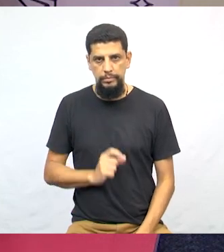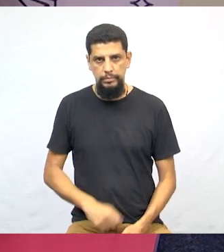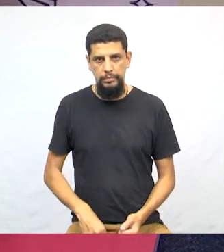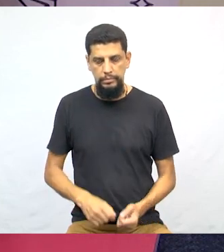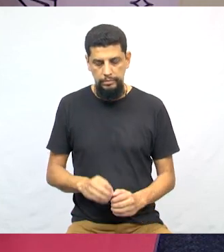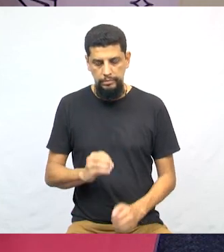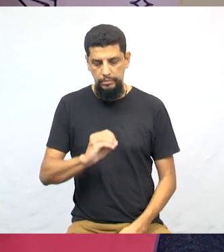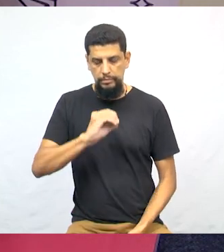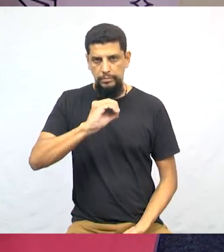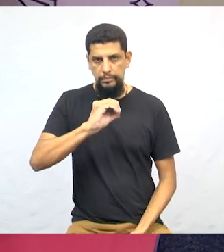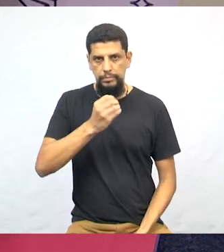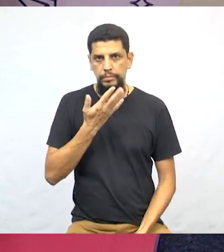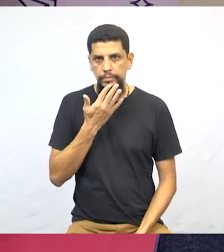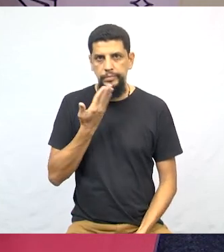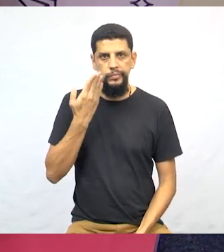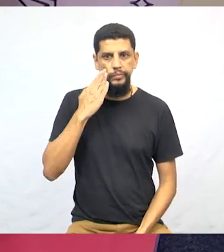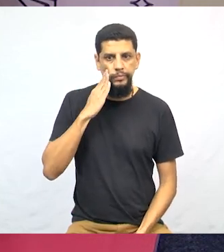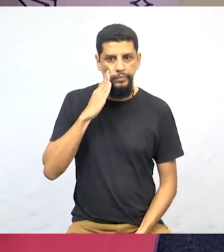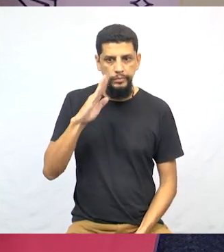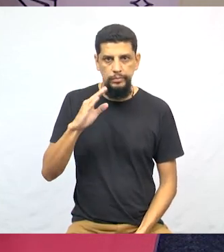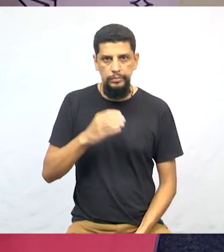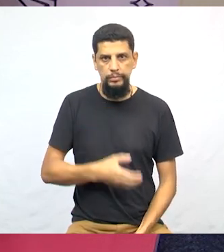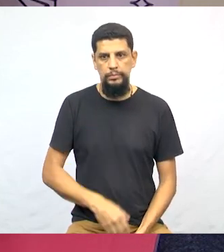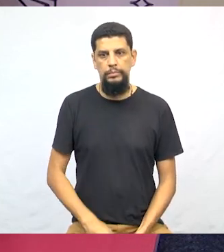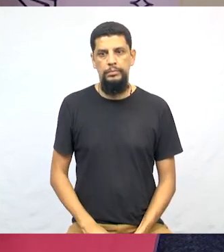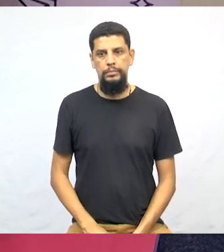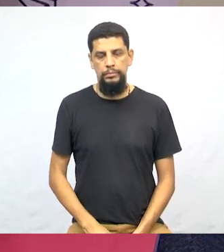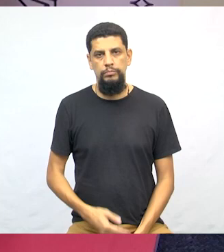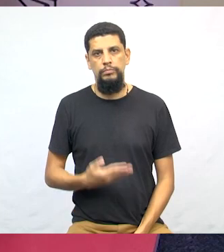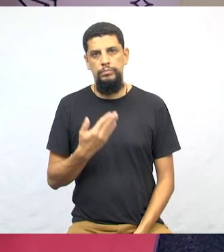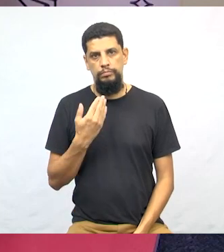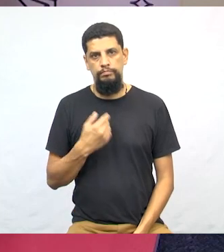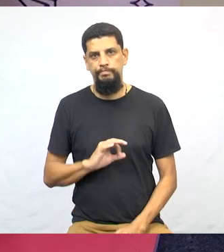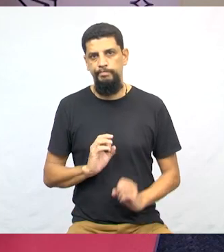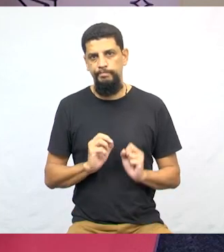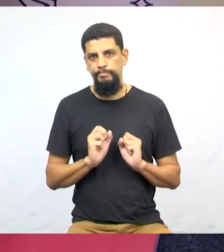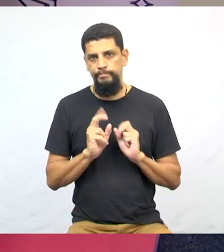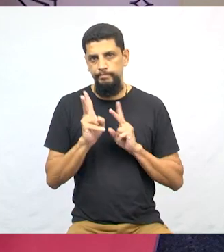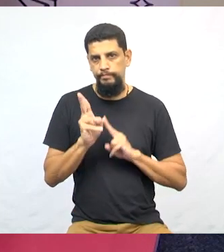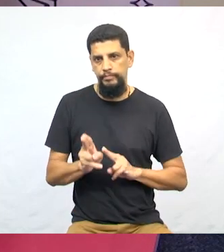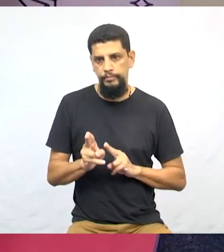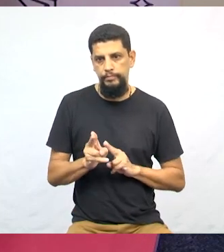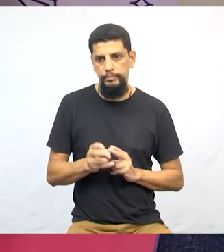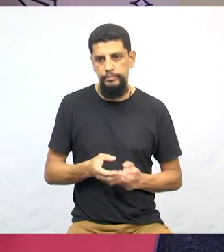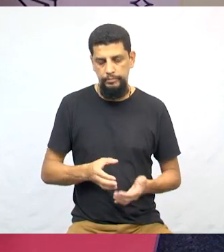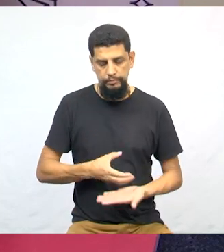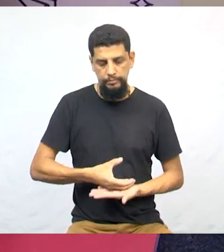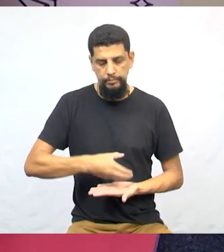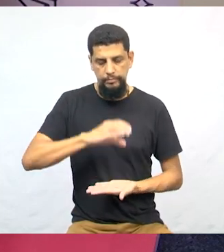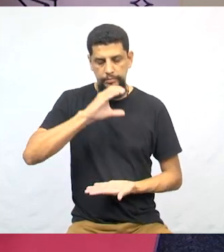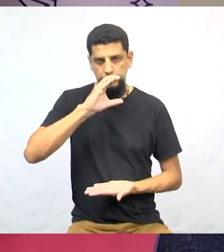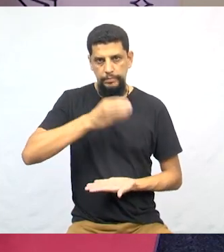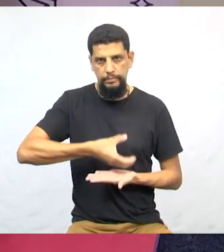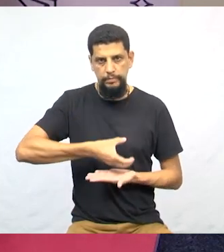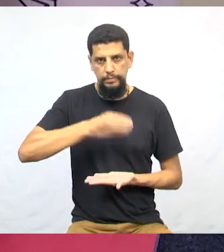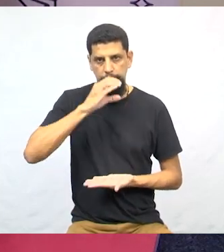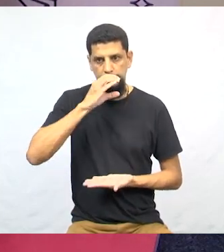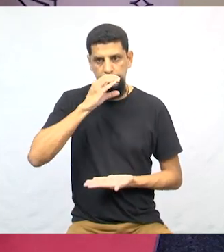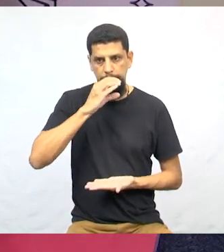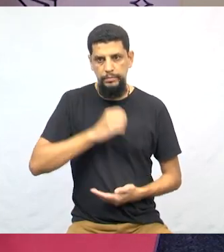bolinha azul. Então, vamos usar o copo com a bolinha azul. Então, copo com a bolinha